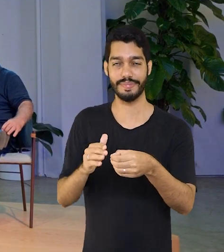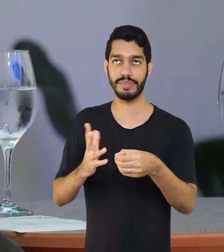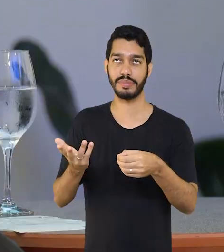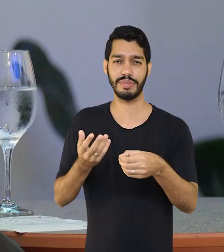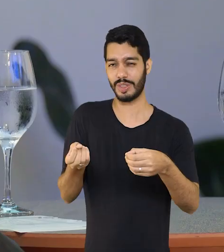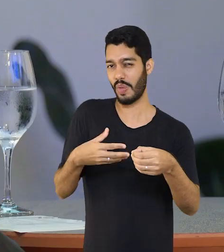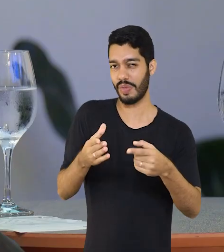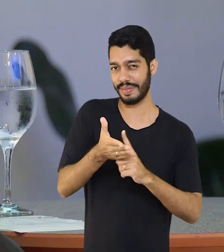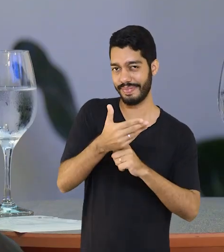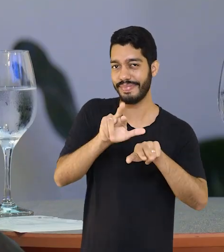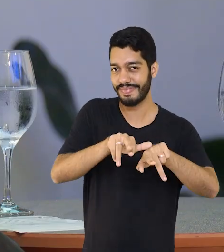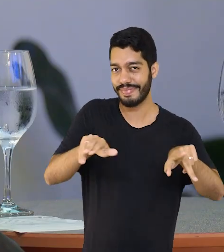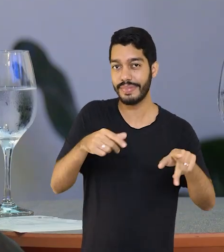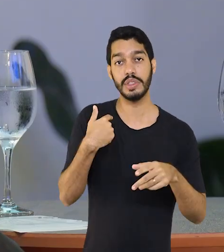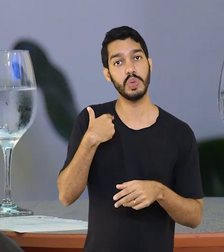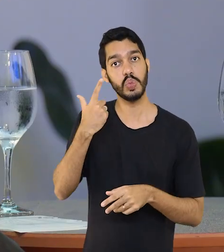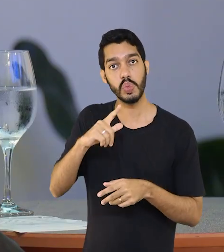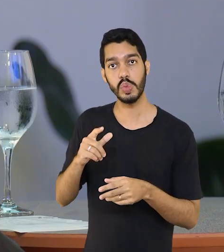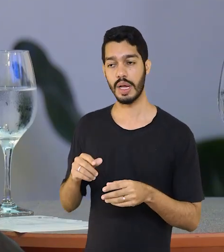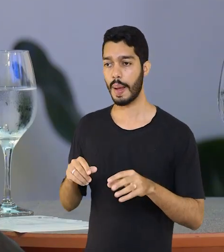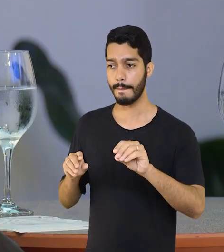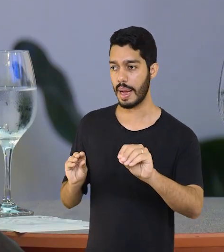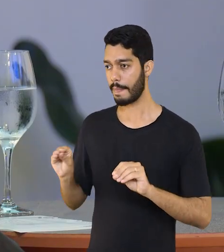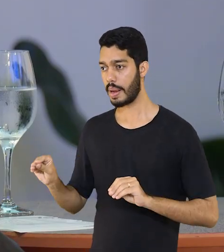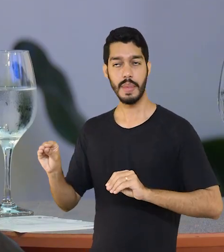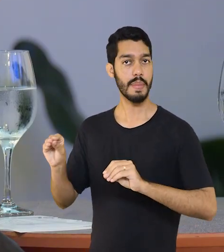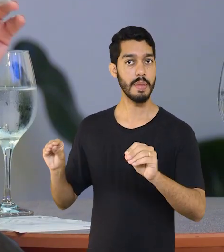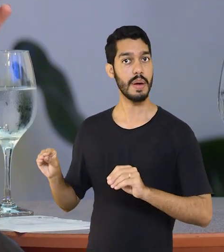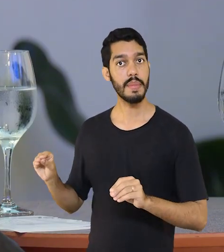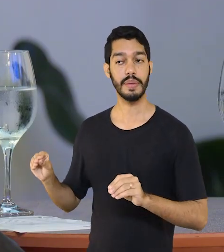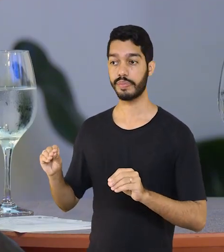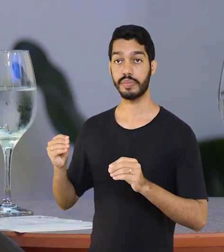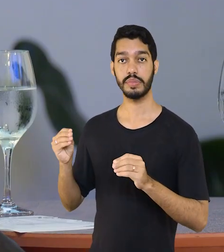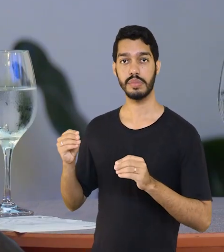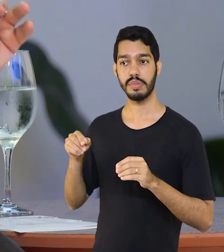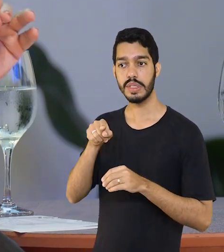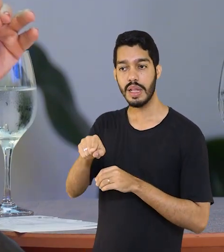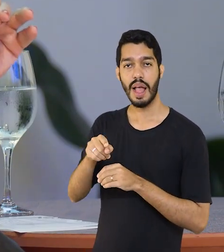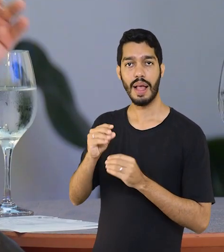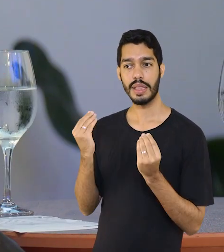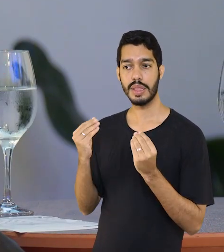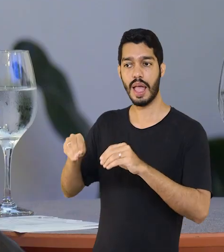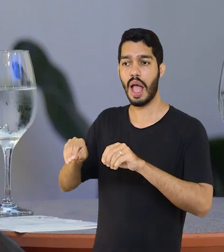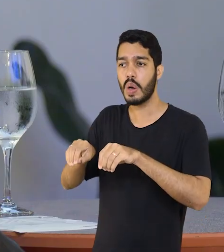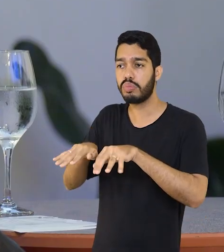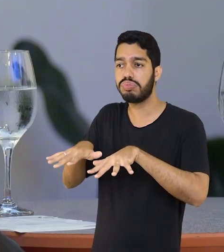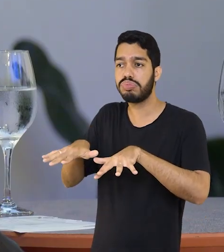todas essas novas tecnologias, poder dar a quantidade exata de água necessária